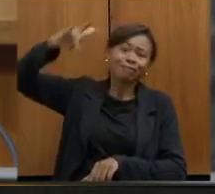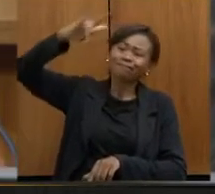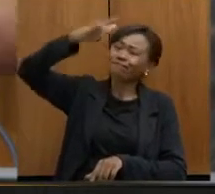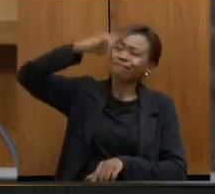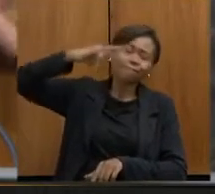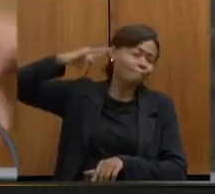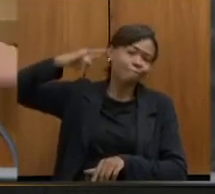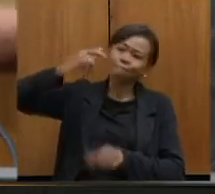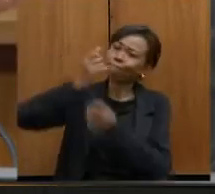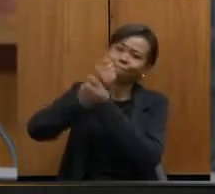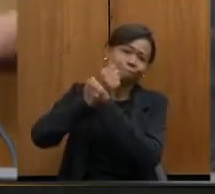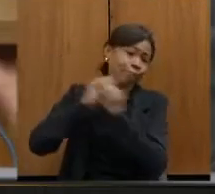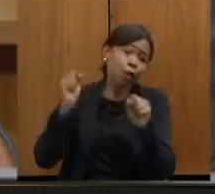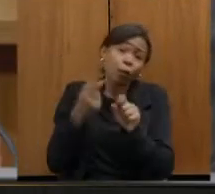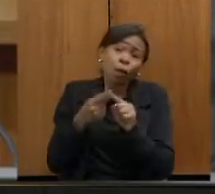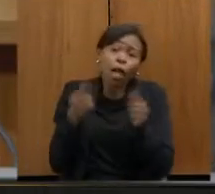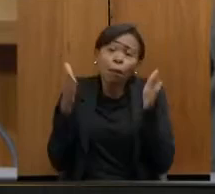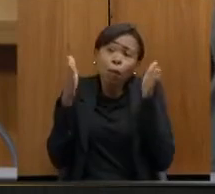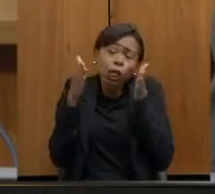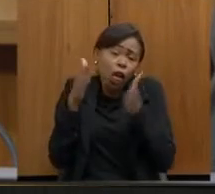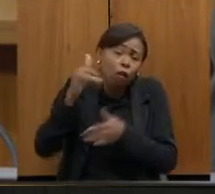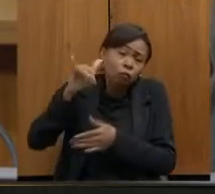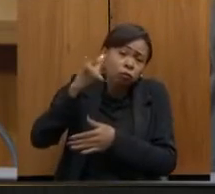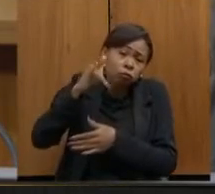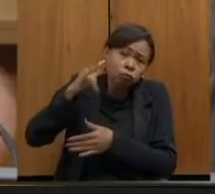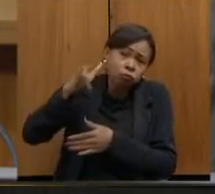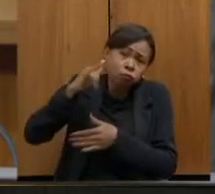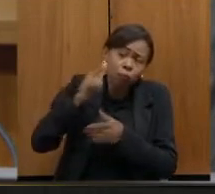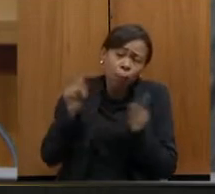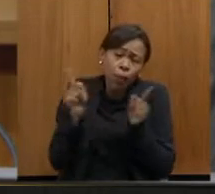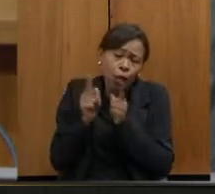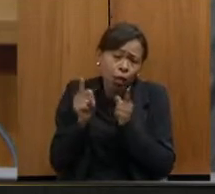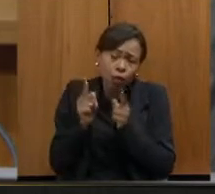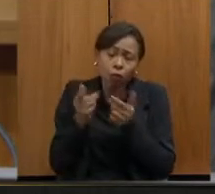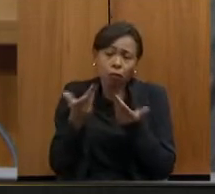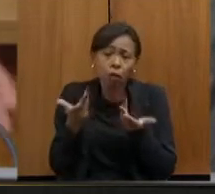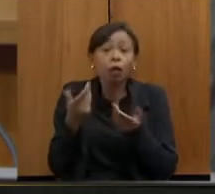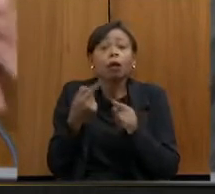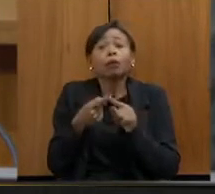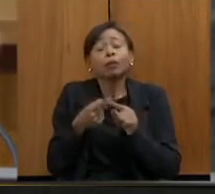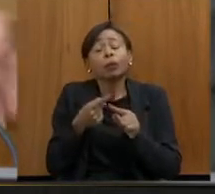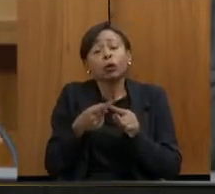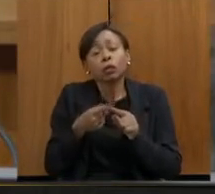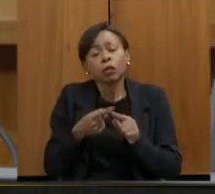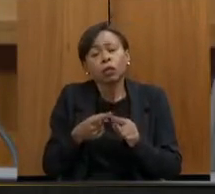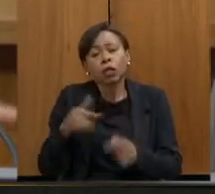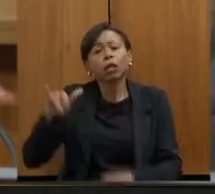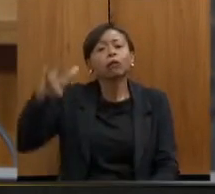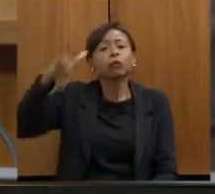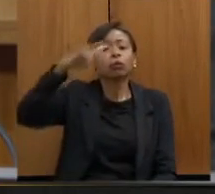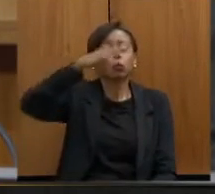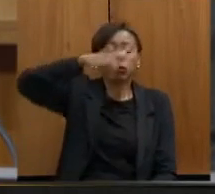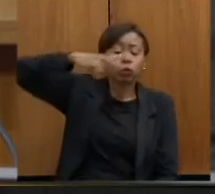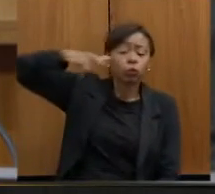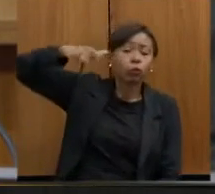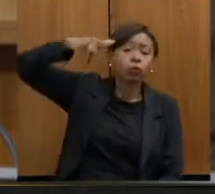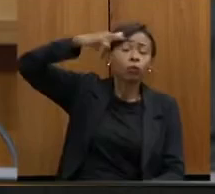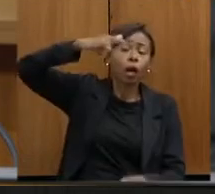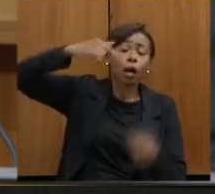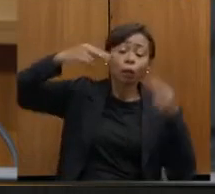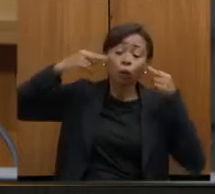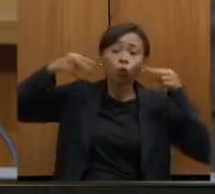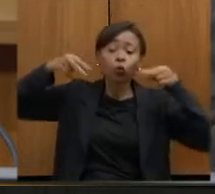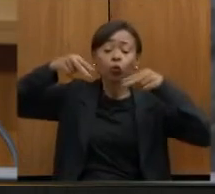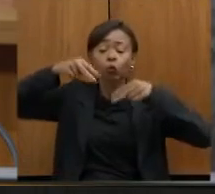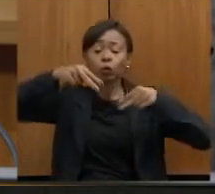equipamento, que o equipamento de menor porte e tudo mais. Porque esse sobrevoo, para entender, o sobrevoo, ele é feito um